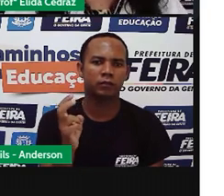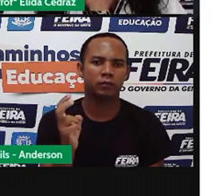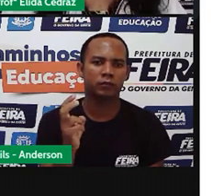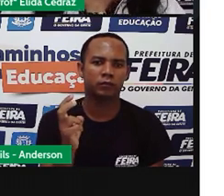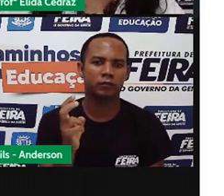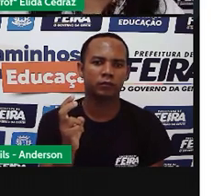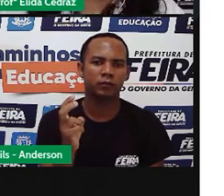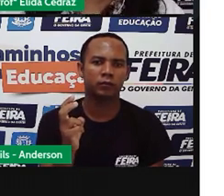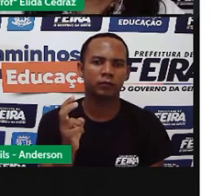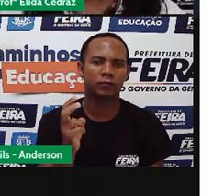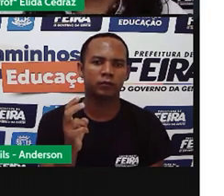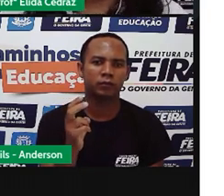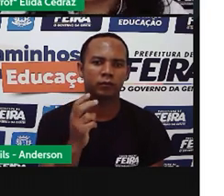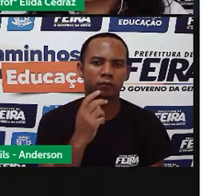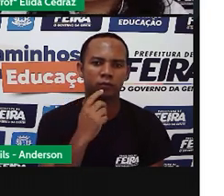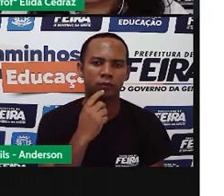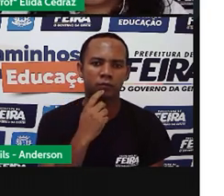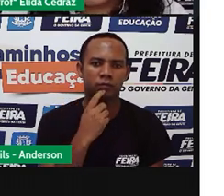1, 2, 3, 4, 5.